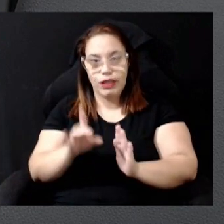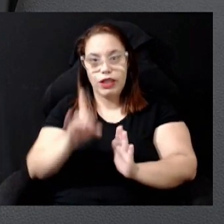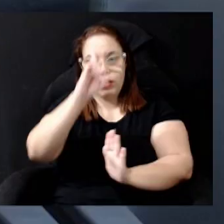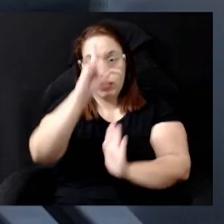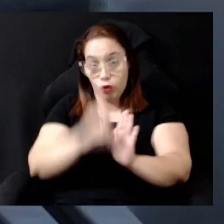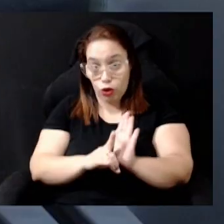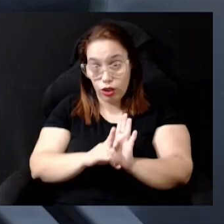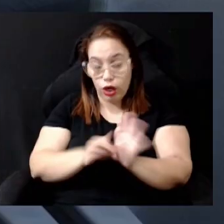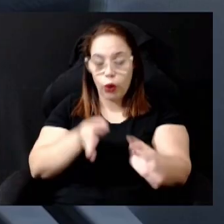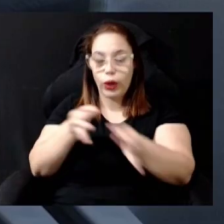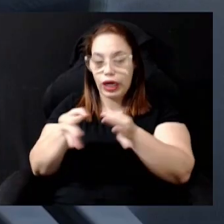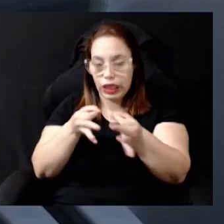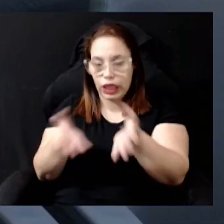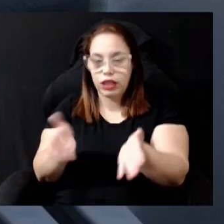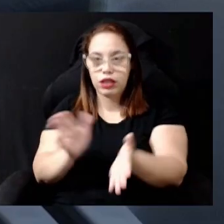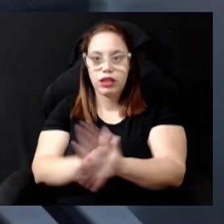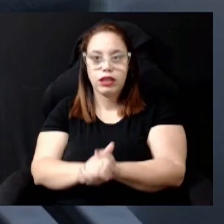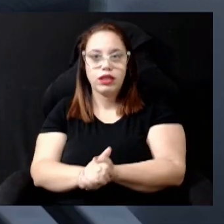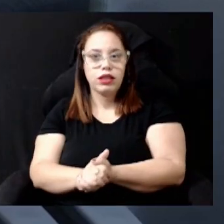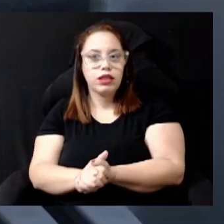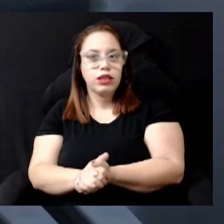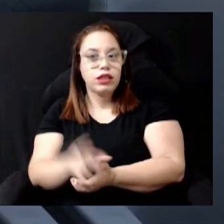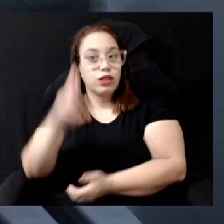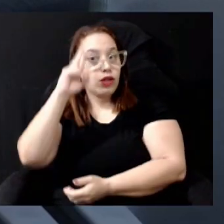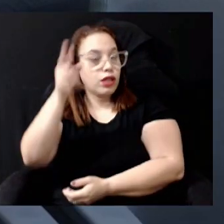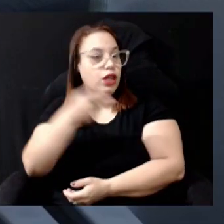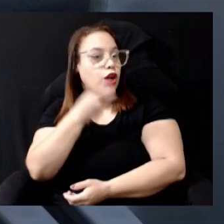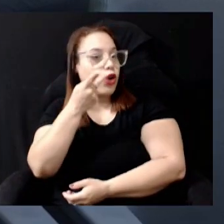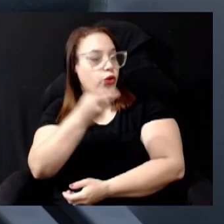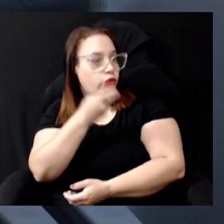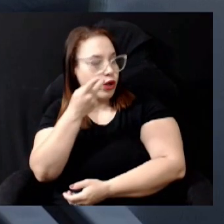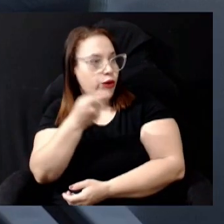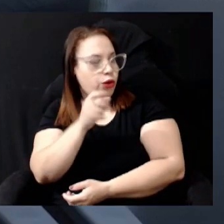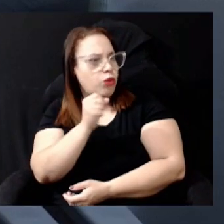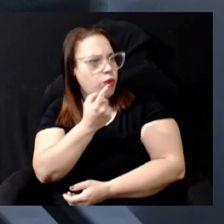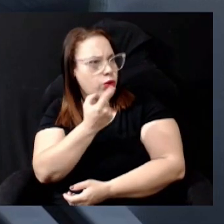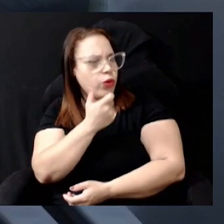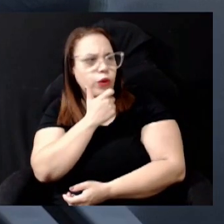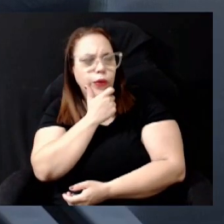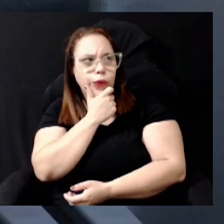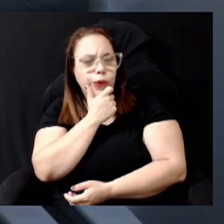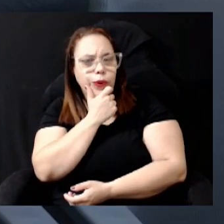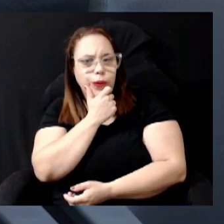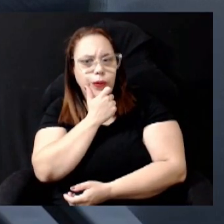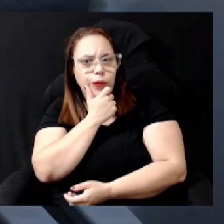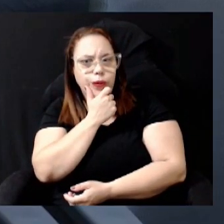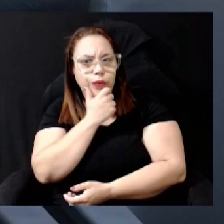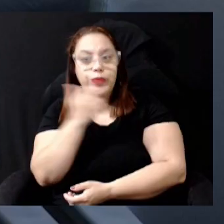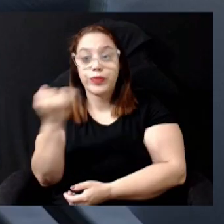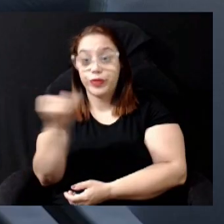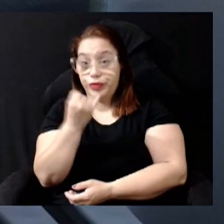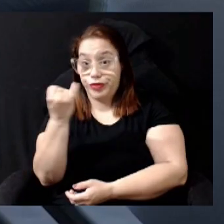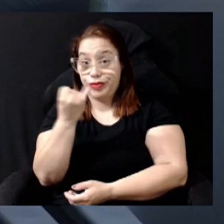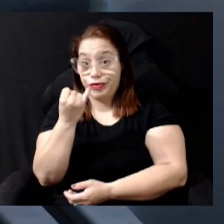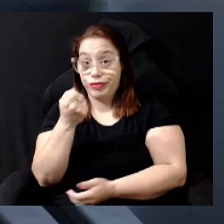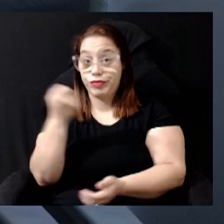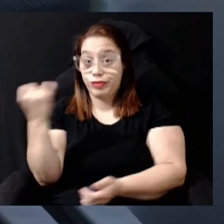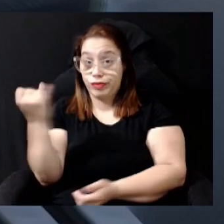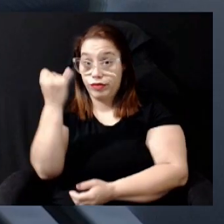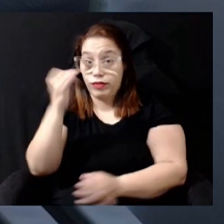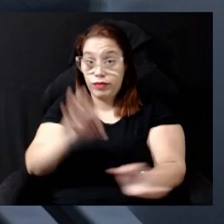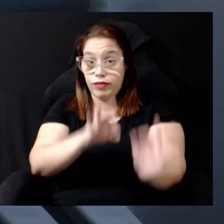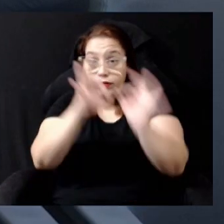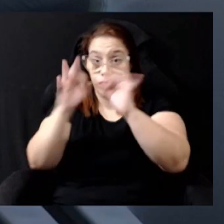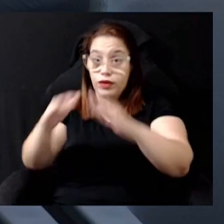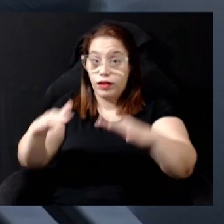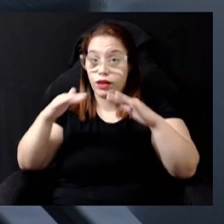organizada. O senhor comentou uma coisa que, assim, é importante a gente ressaltar, até para o público que está em casa, que às vezes